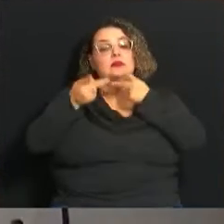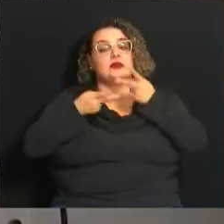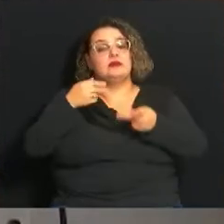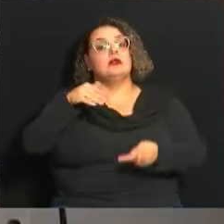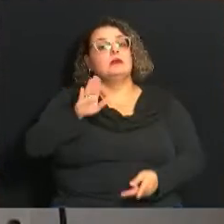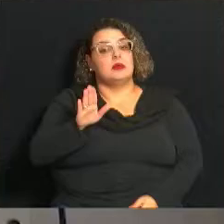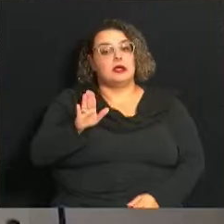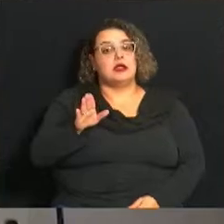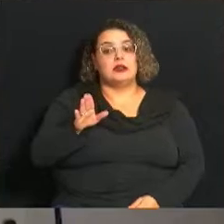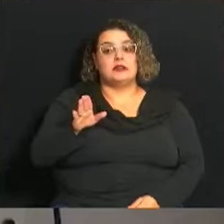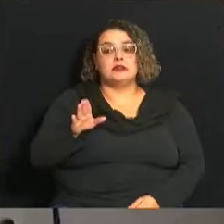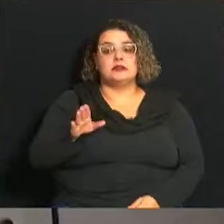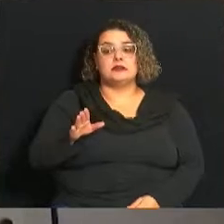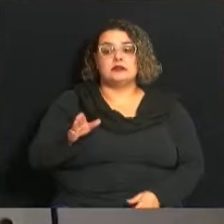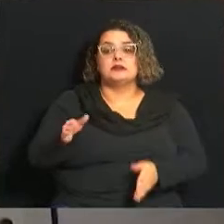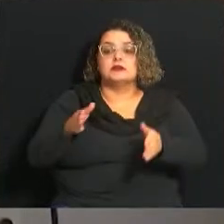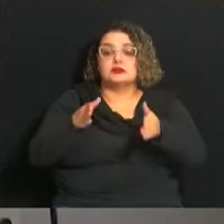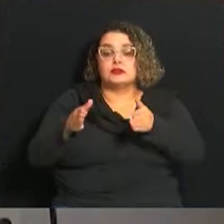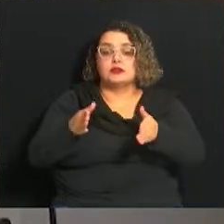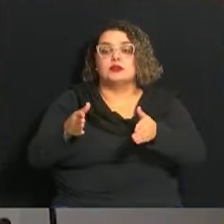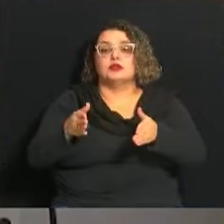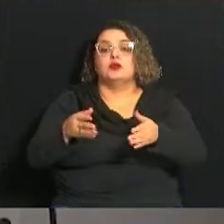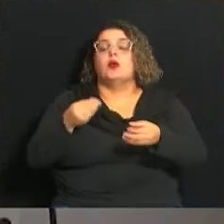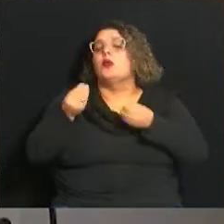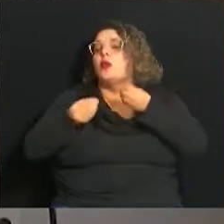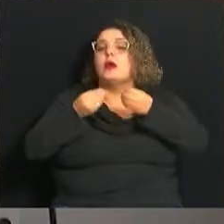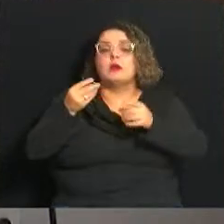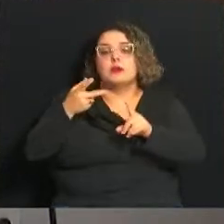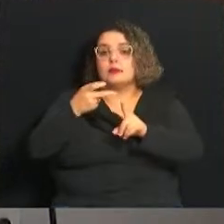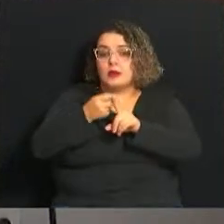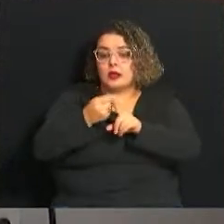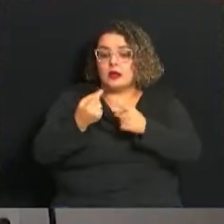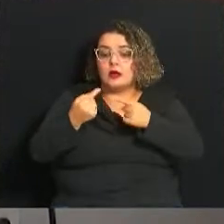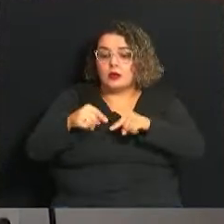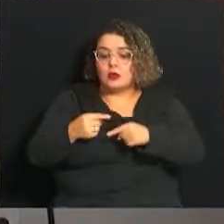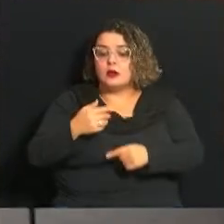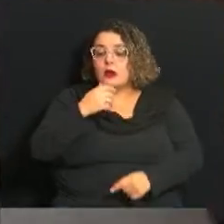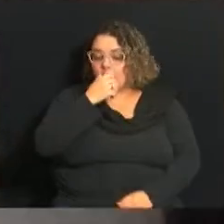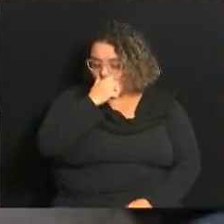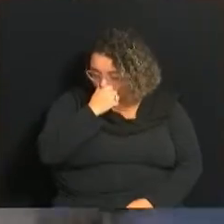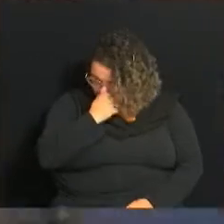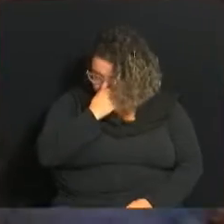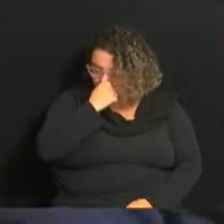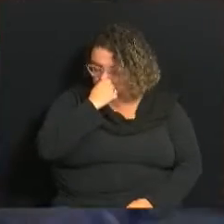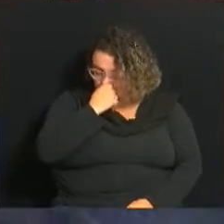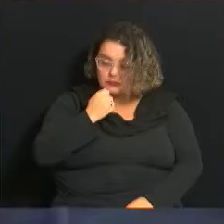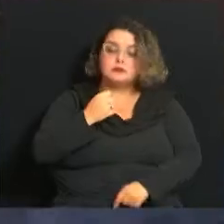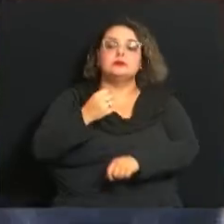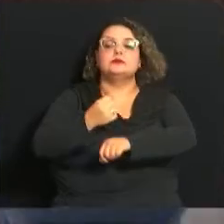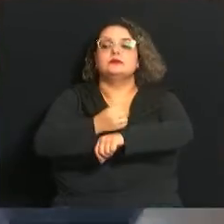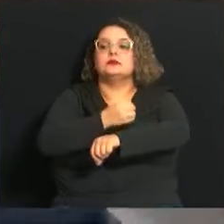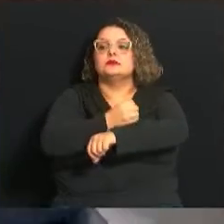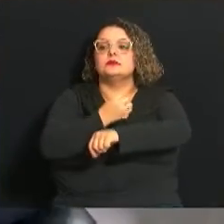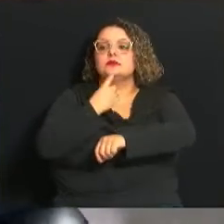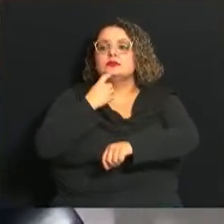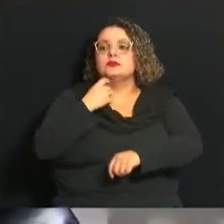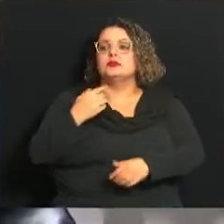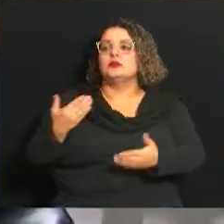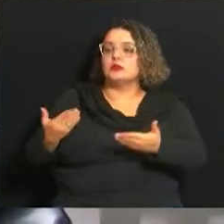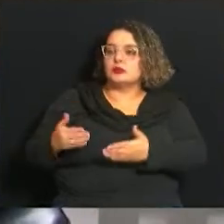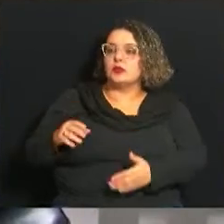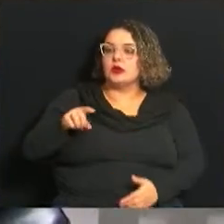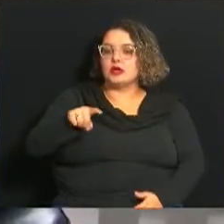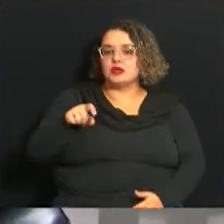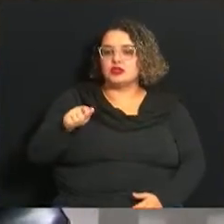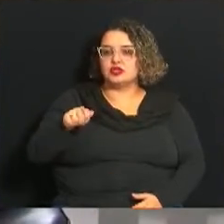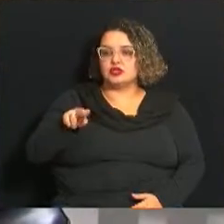respeito desta situação, como está a vacinação contra a gripe, o sarampo, eu estou aqui com a Shaula, tudo bem? Boa tarde mais uma vez,